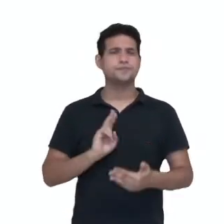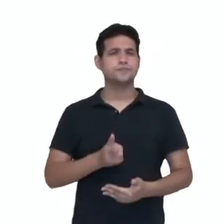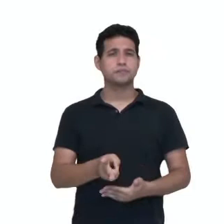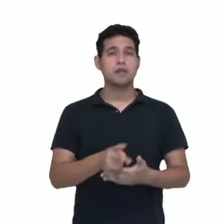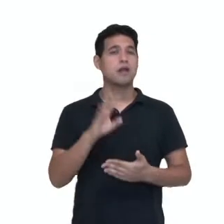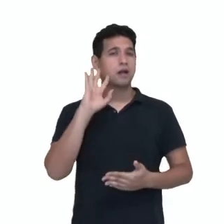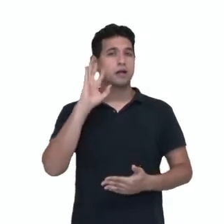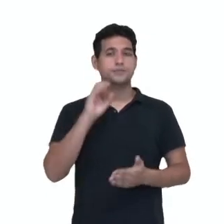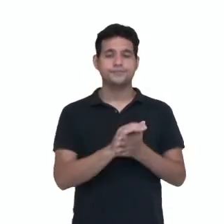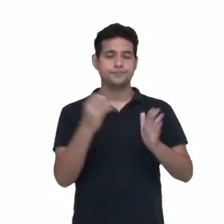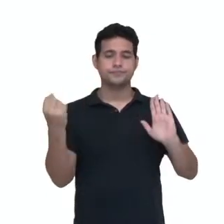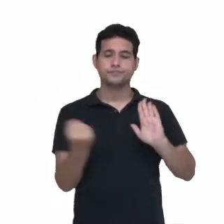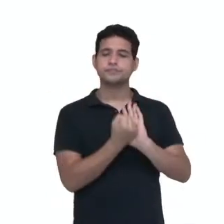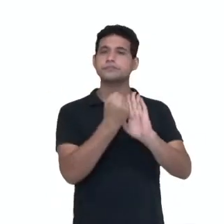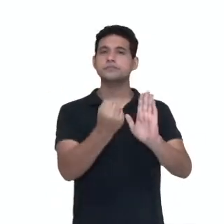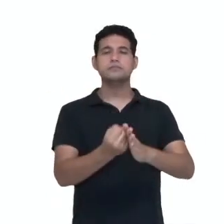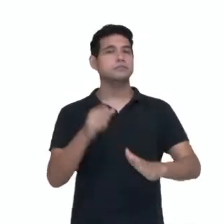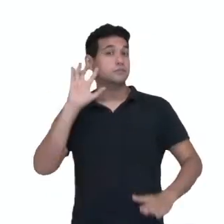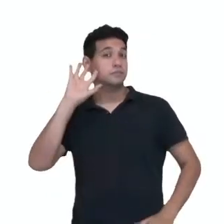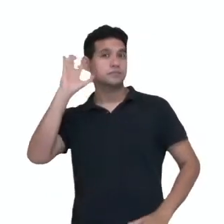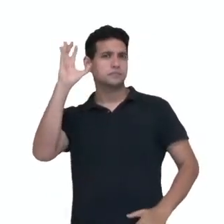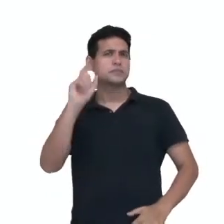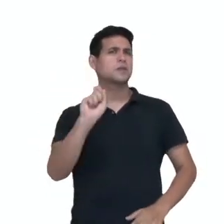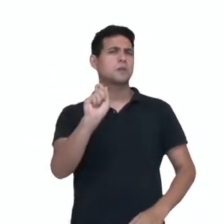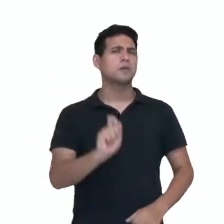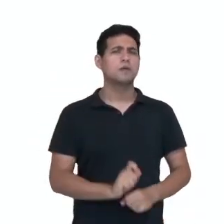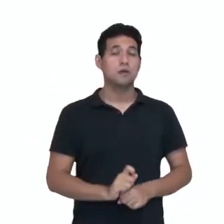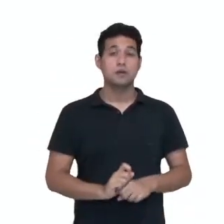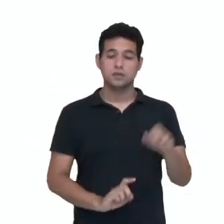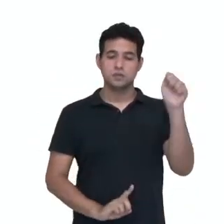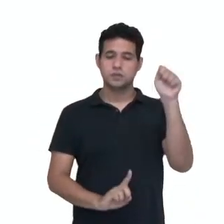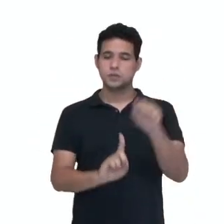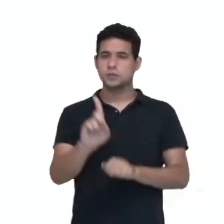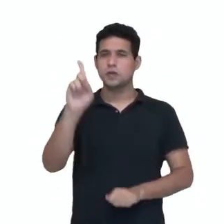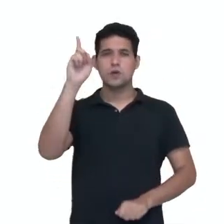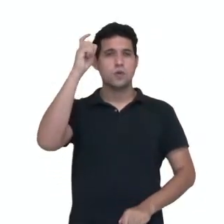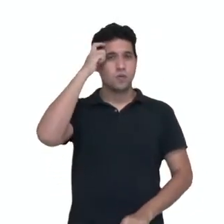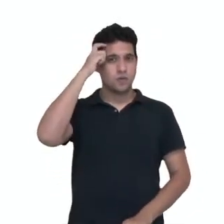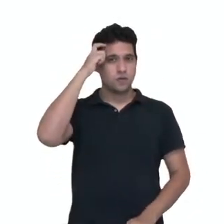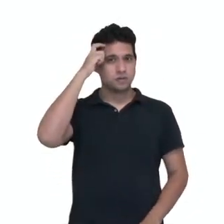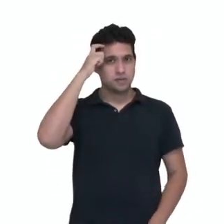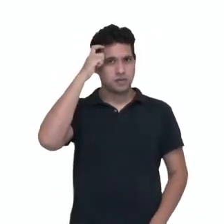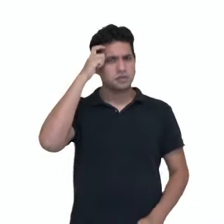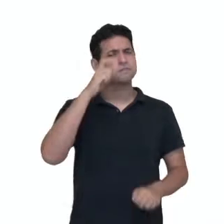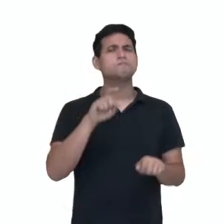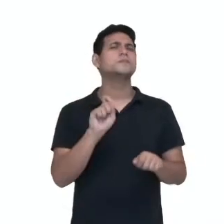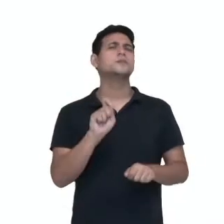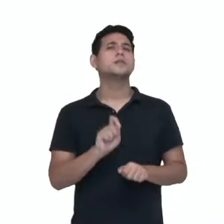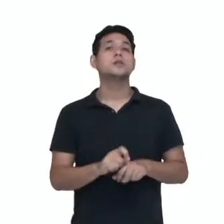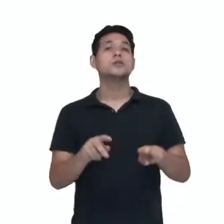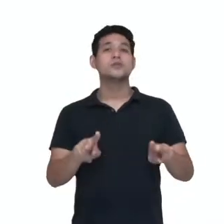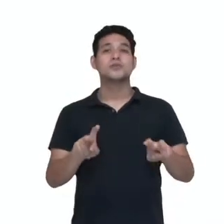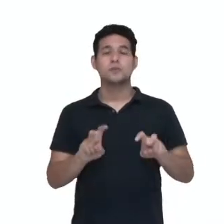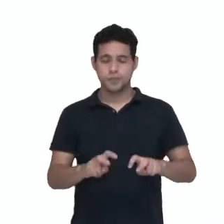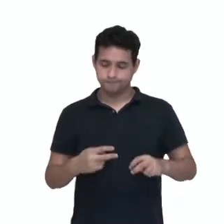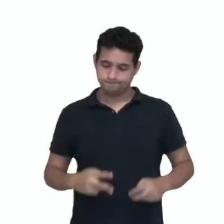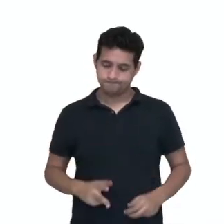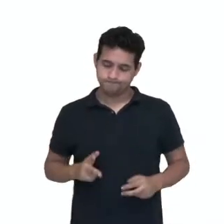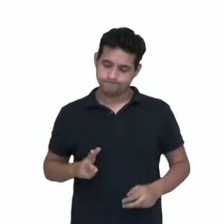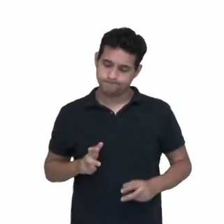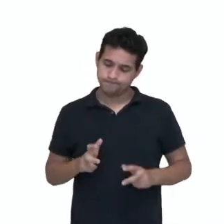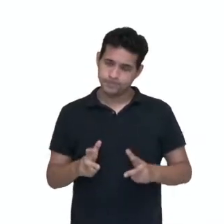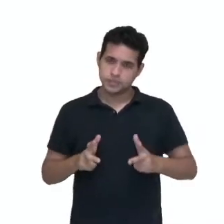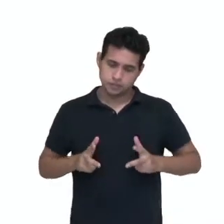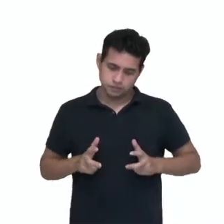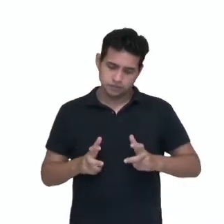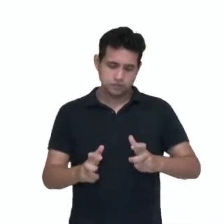el marco de la conmemoración del mes de concienciación sobre el cáncer de mamas, com